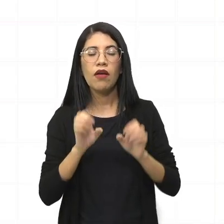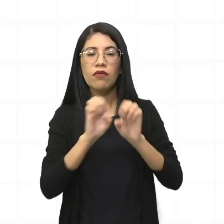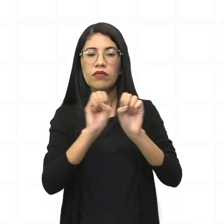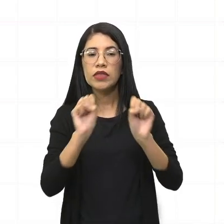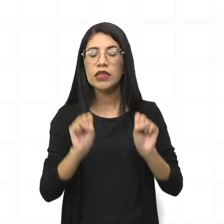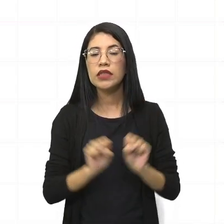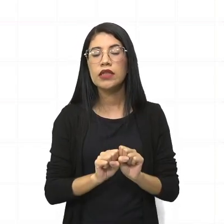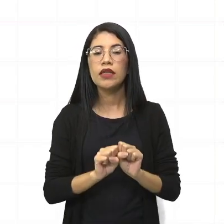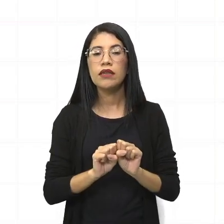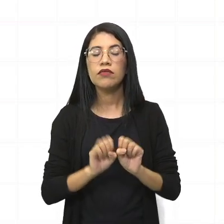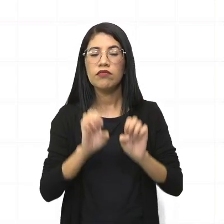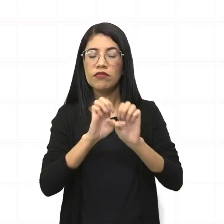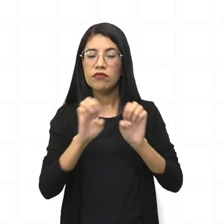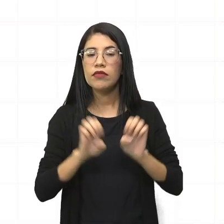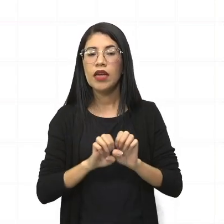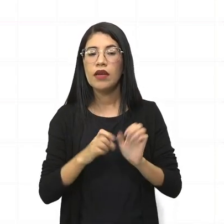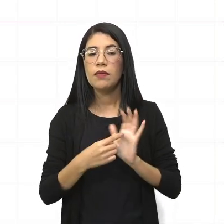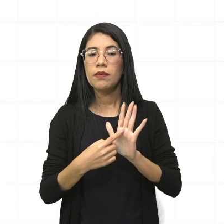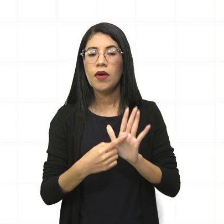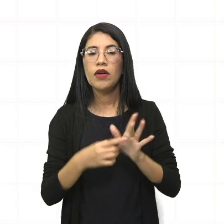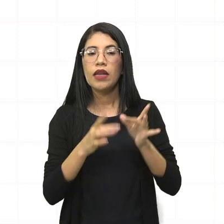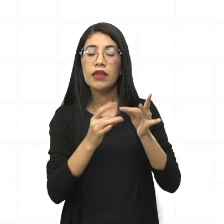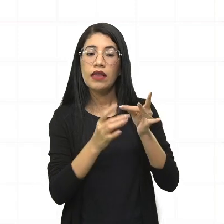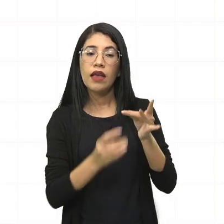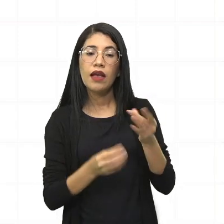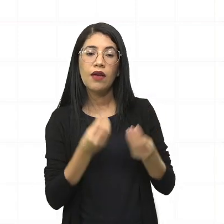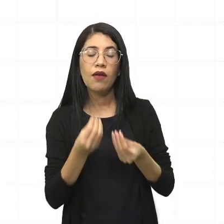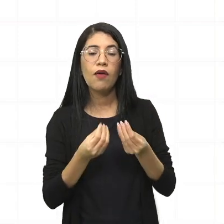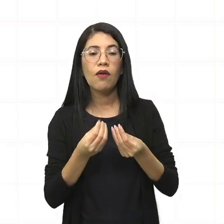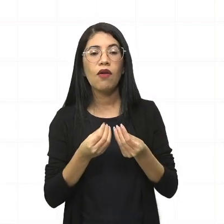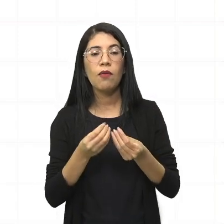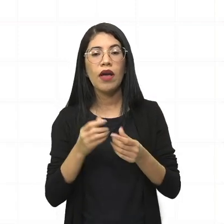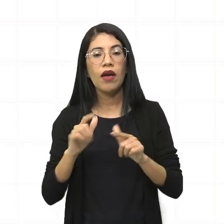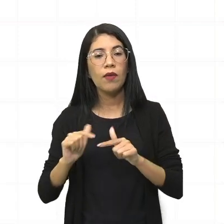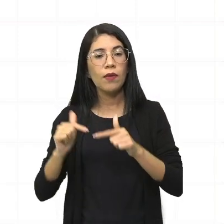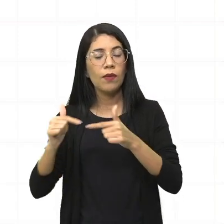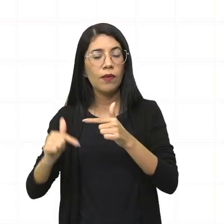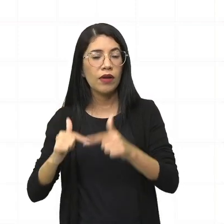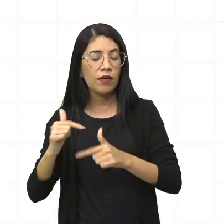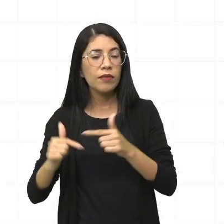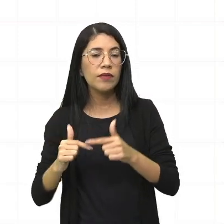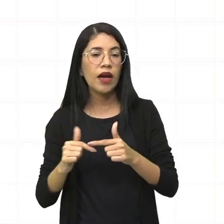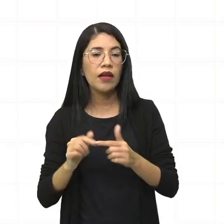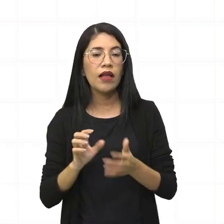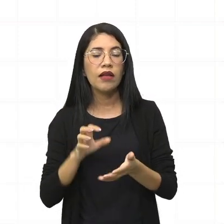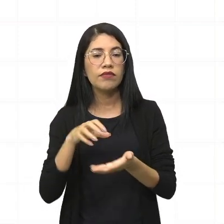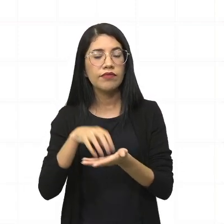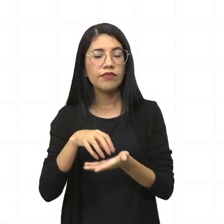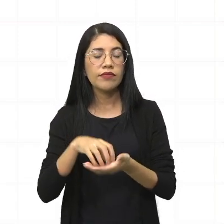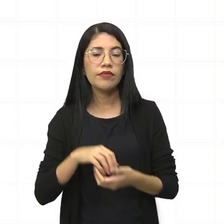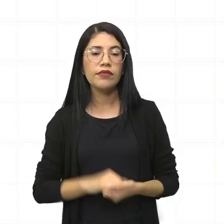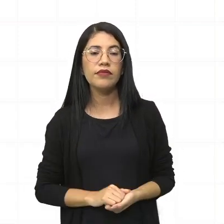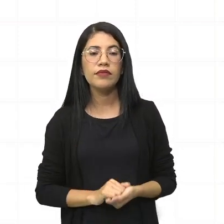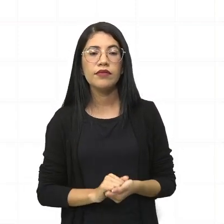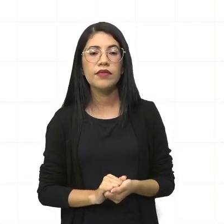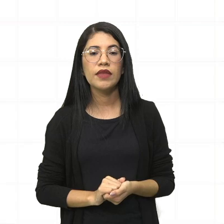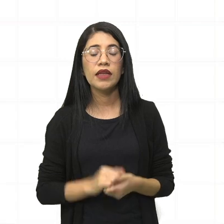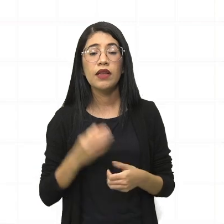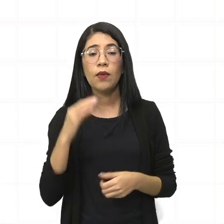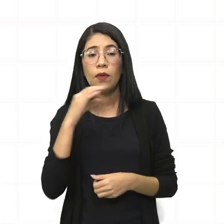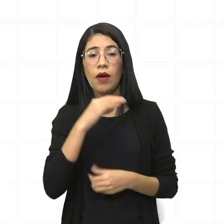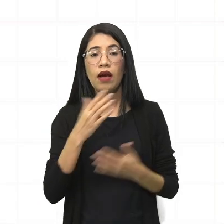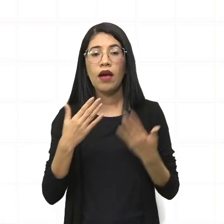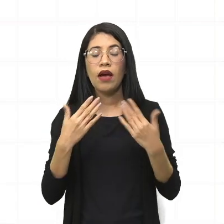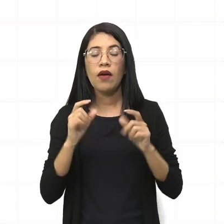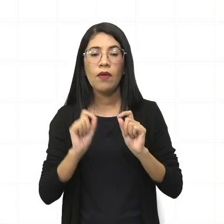que vai mostrar o funcionamento de uma usina geotérmica. Então, basicamente, né, o calor,